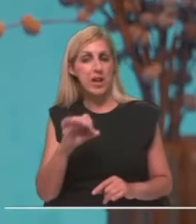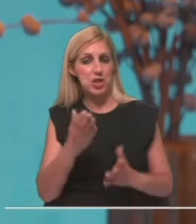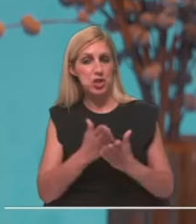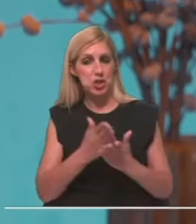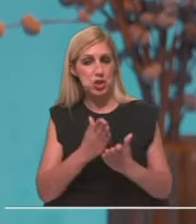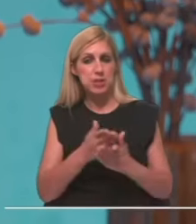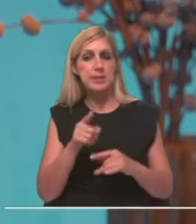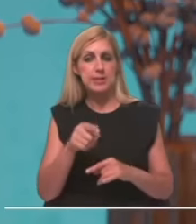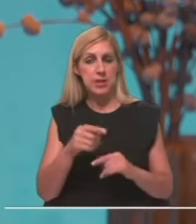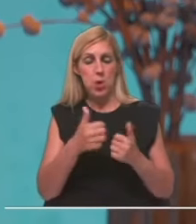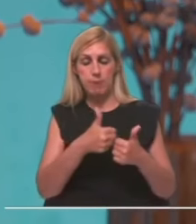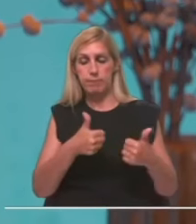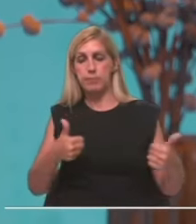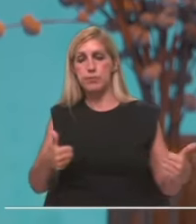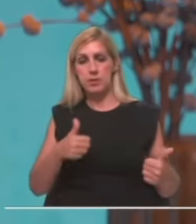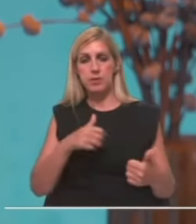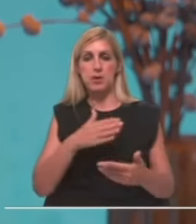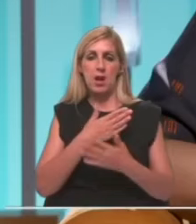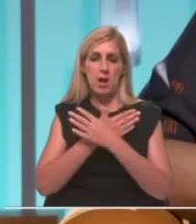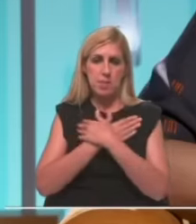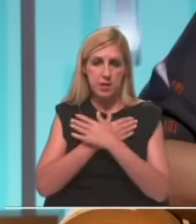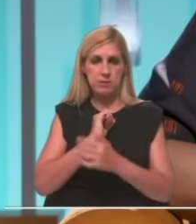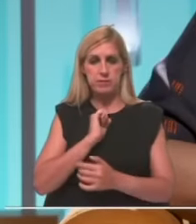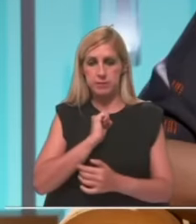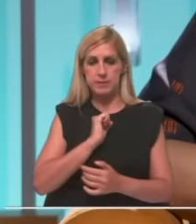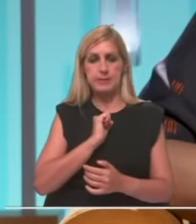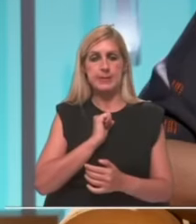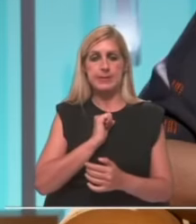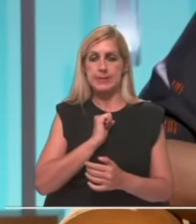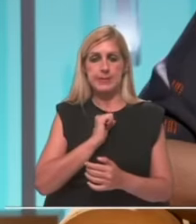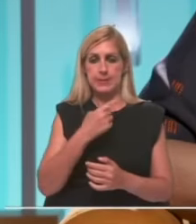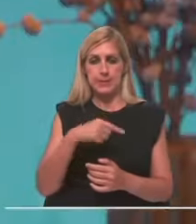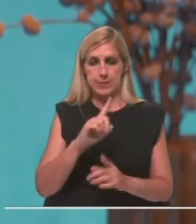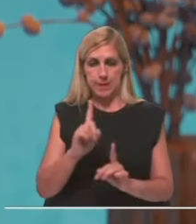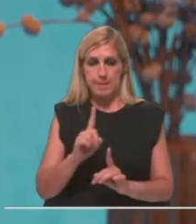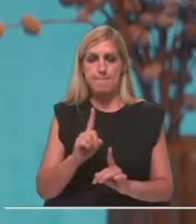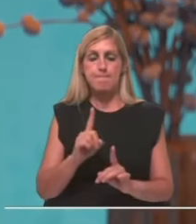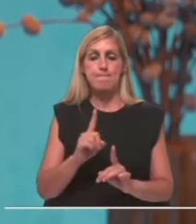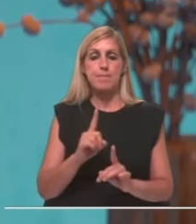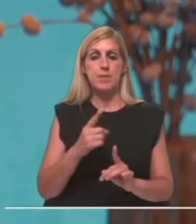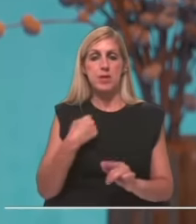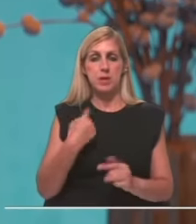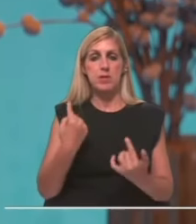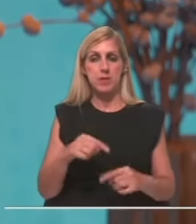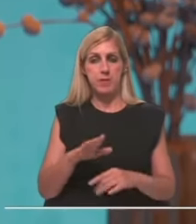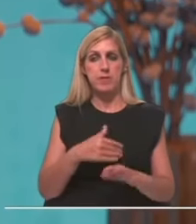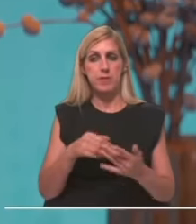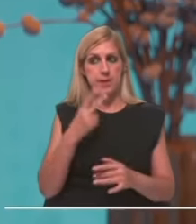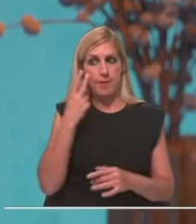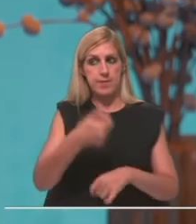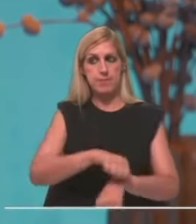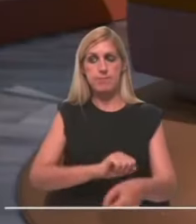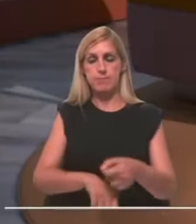completamente afastado dos meus, aqueles meus amigos todos não andavam lá. E eu tive mesmo que... Fazer-se à vida. Fazer uma